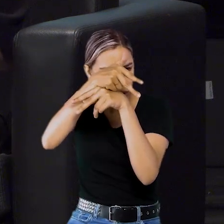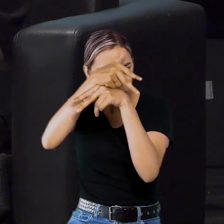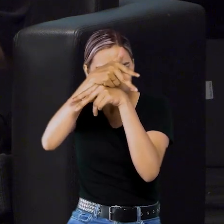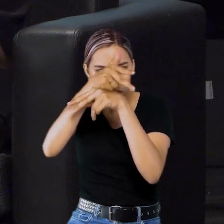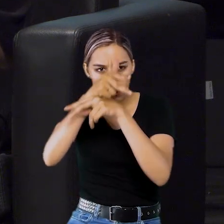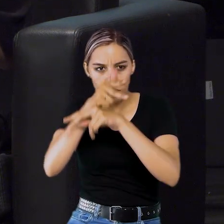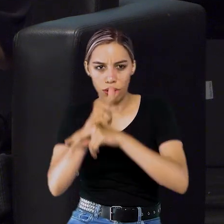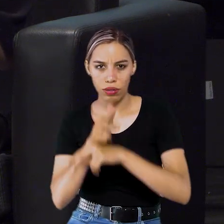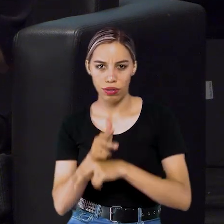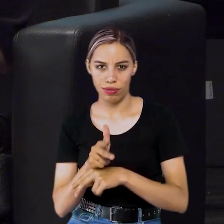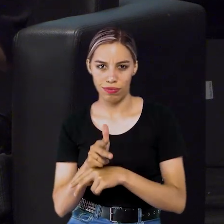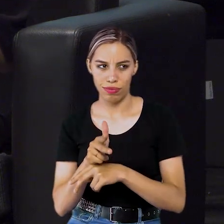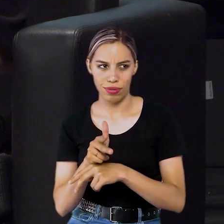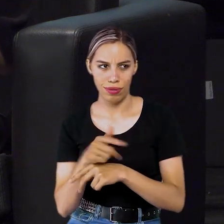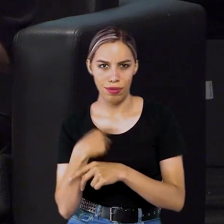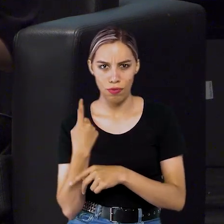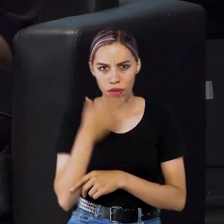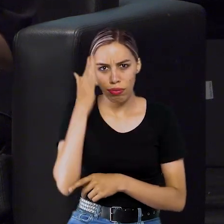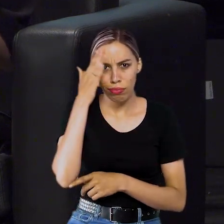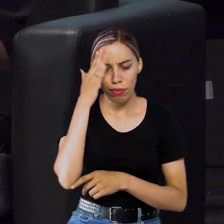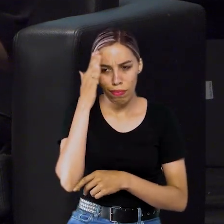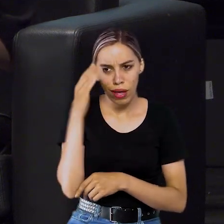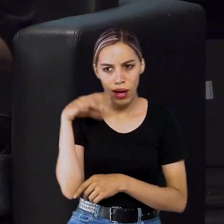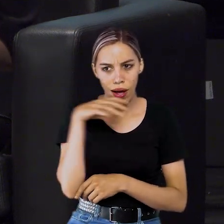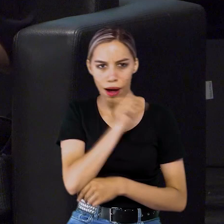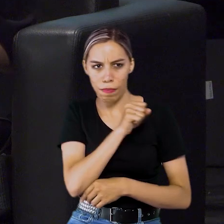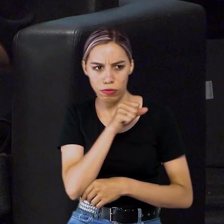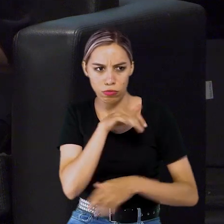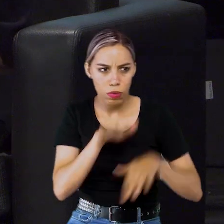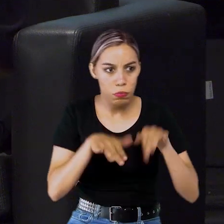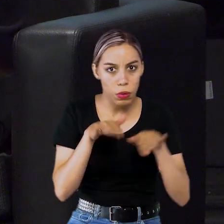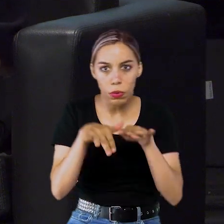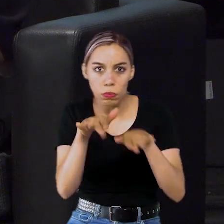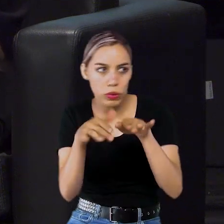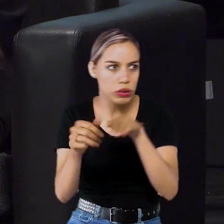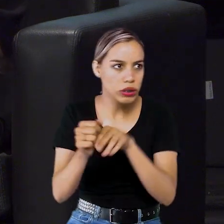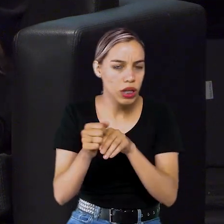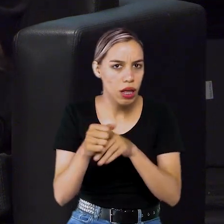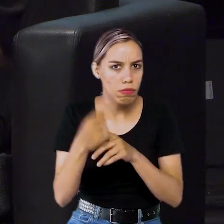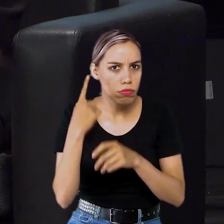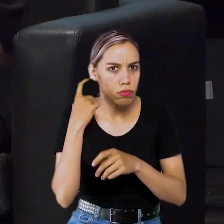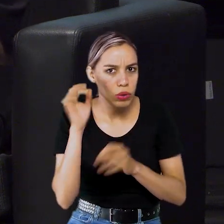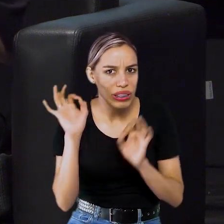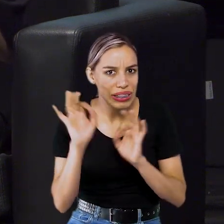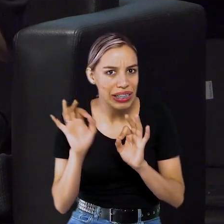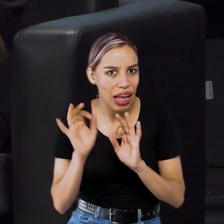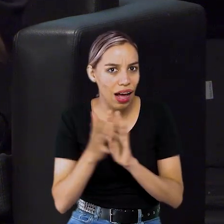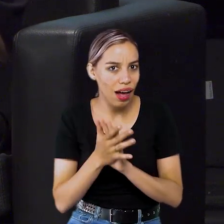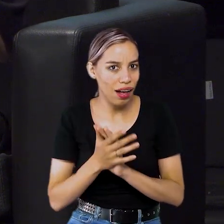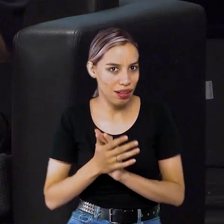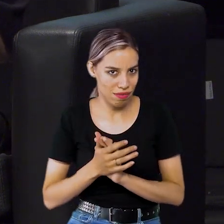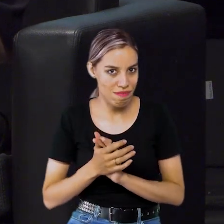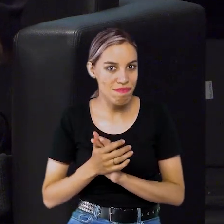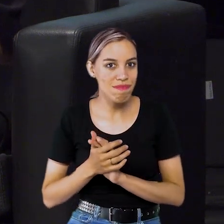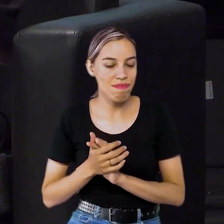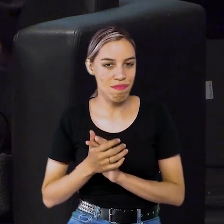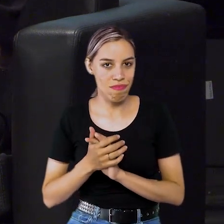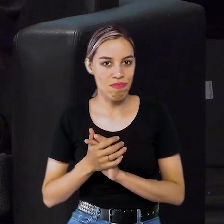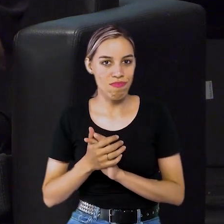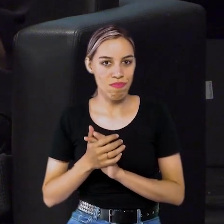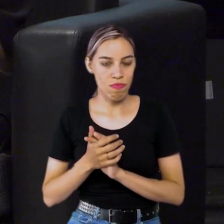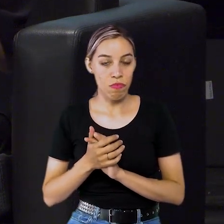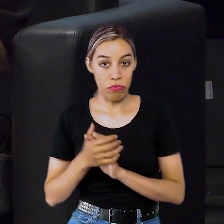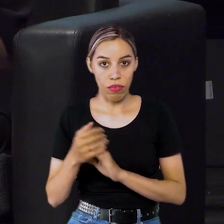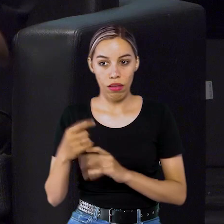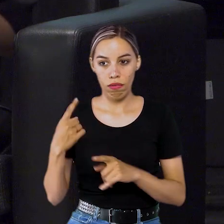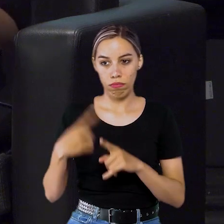floresta. De forma rápida, veloz, que as pessoas não escutem, né?